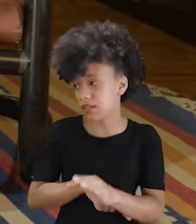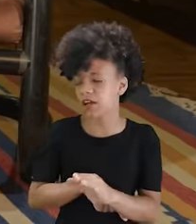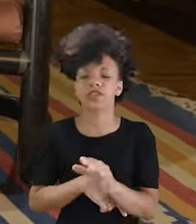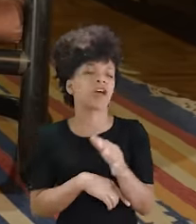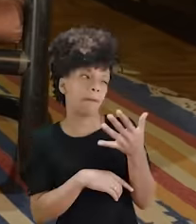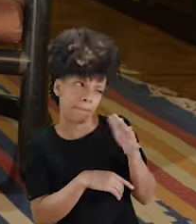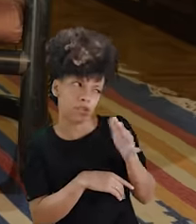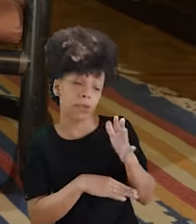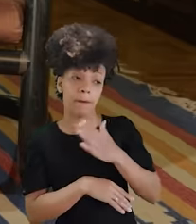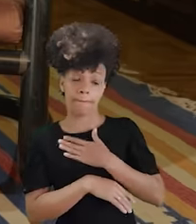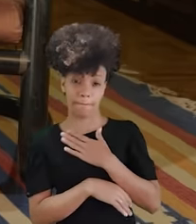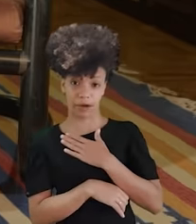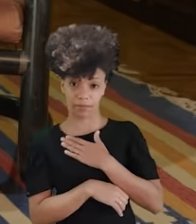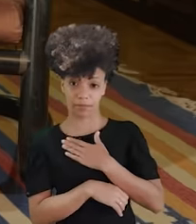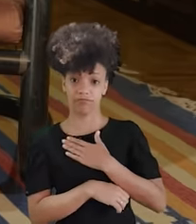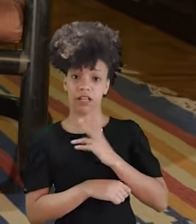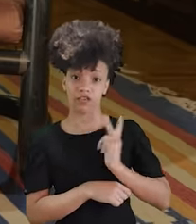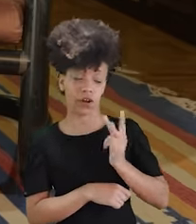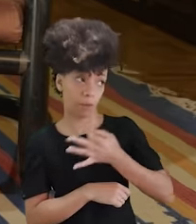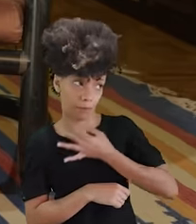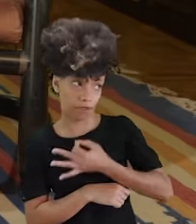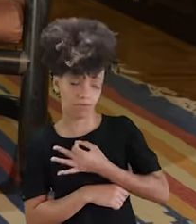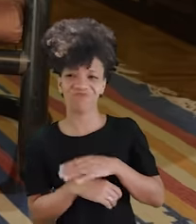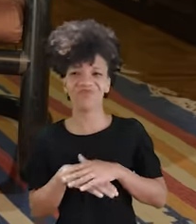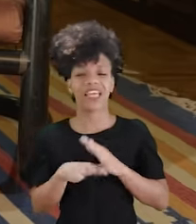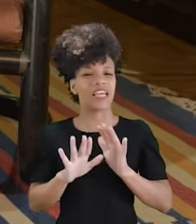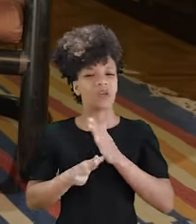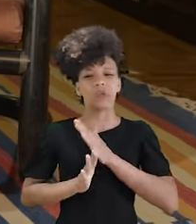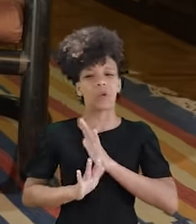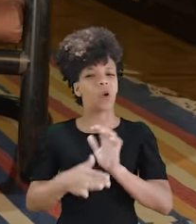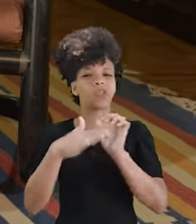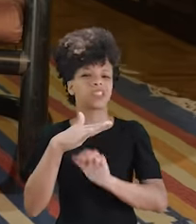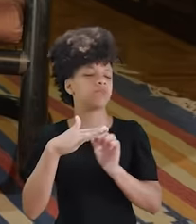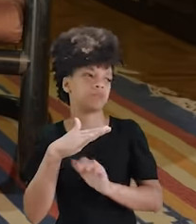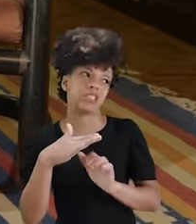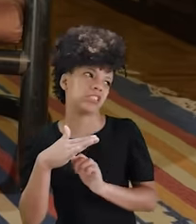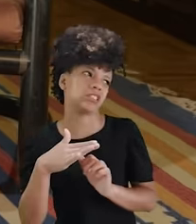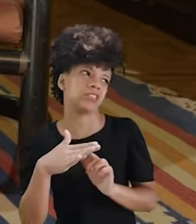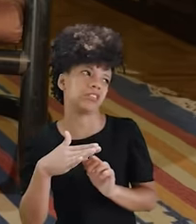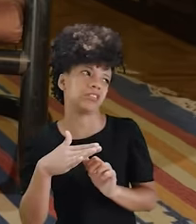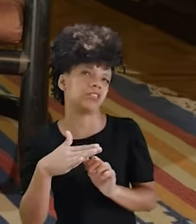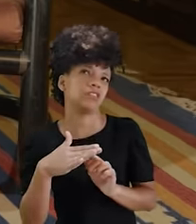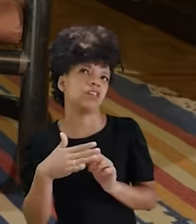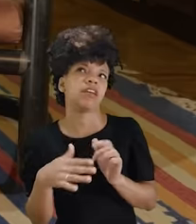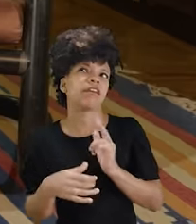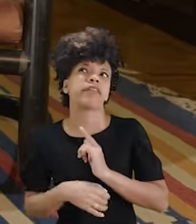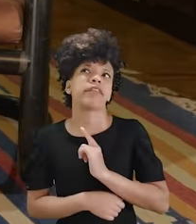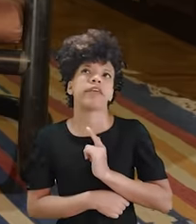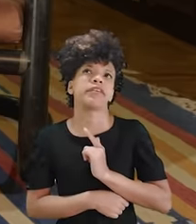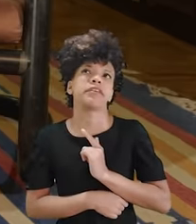digamos assim quem para mim eu pessoalmente não gosto de empresas que têm